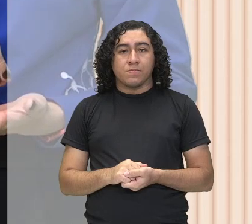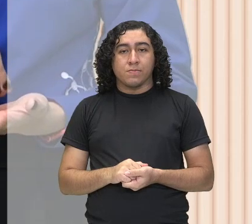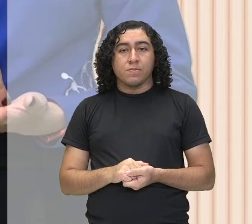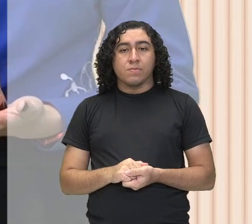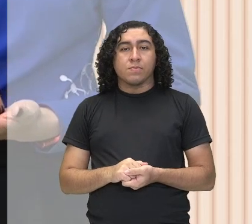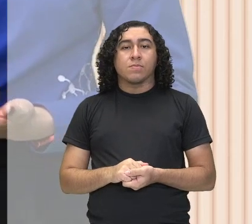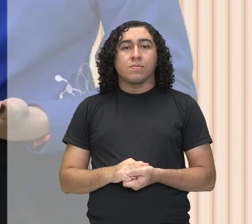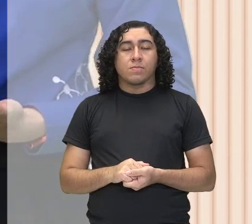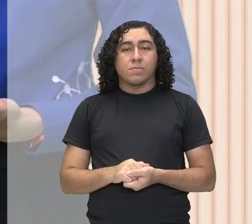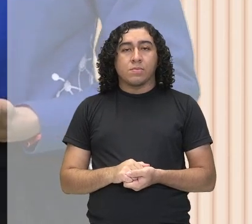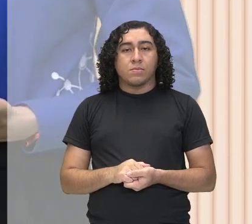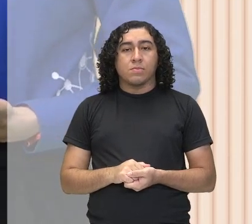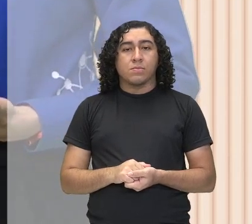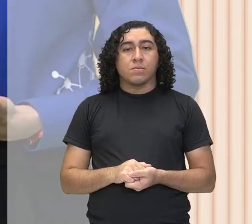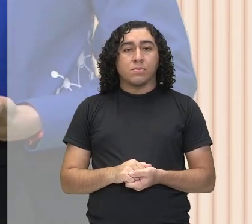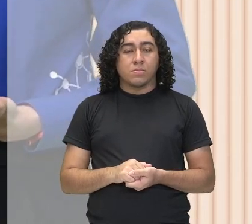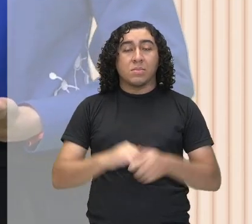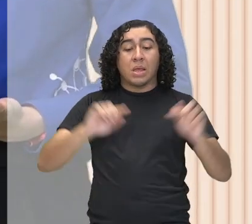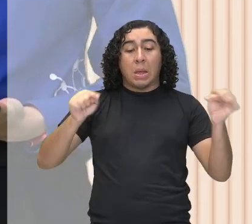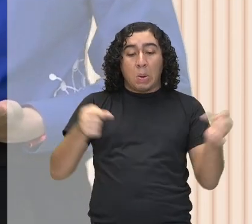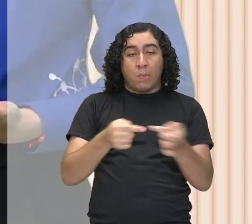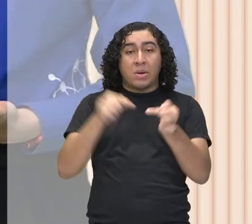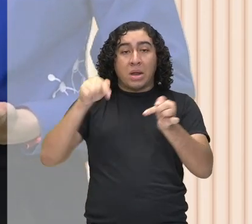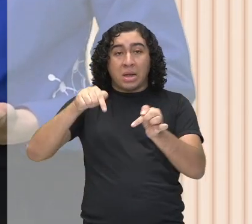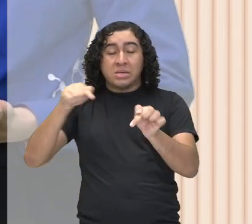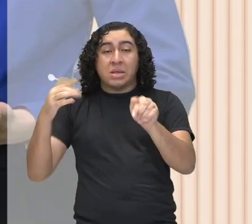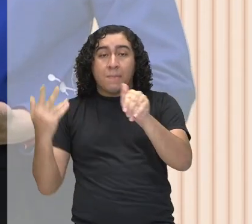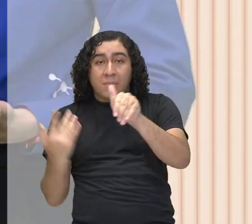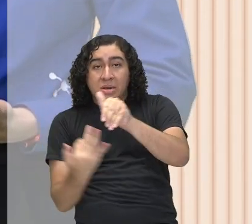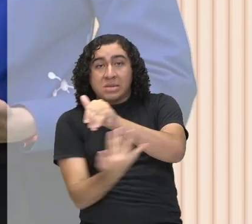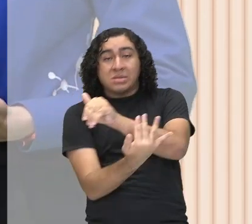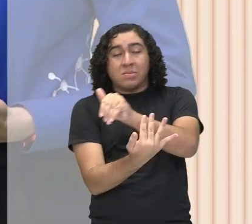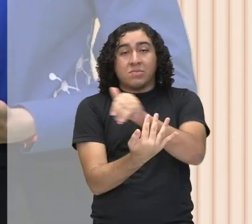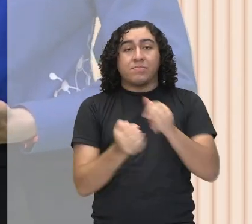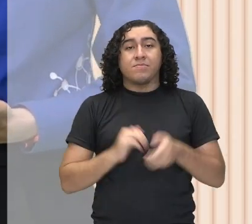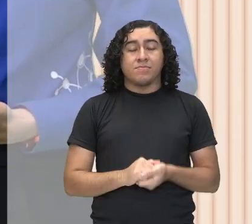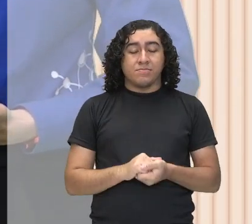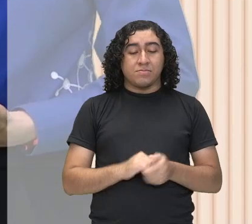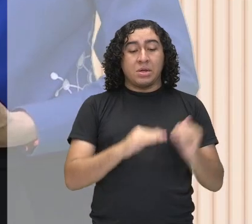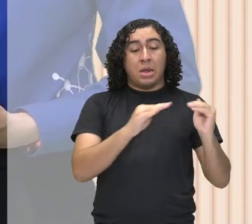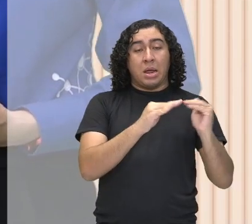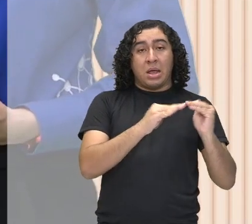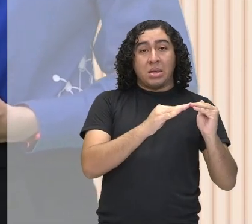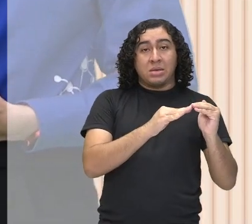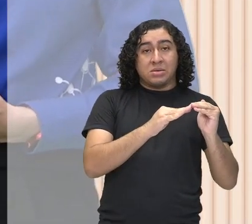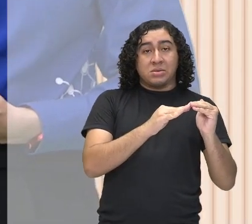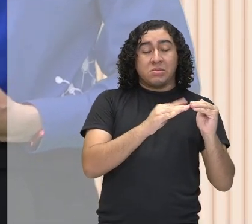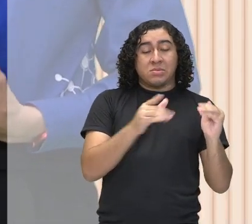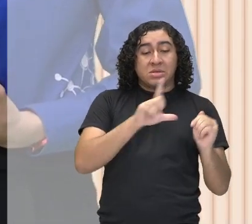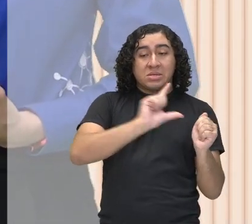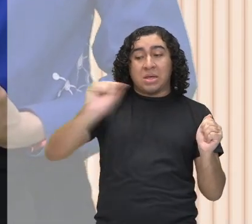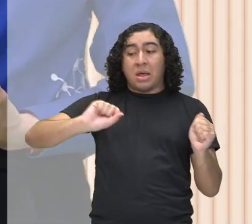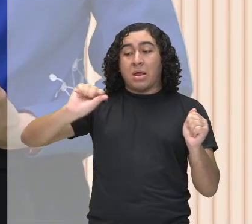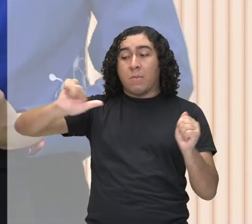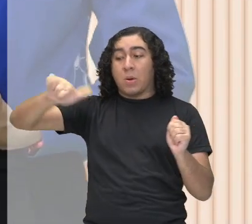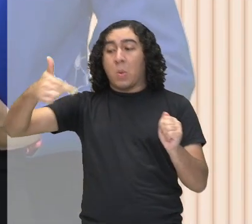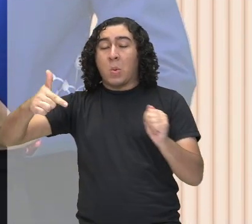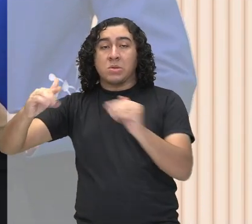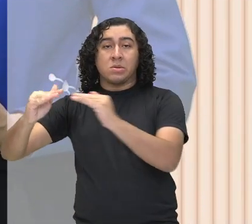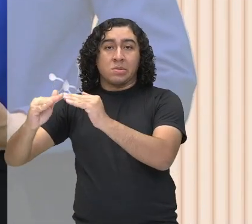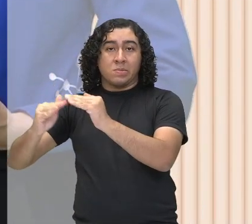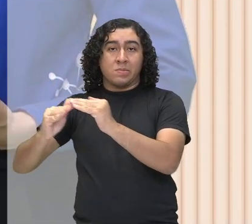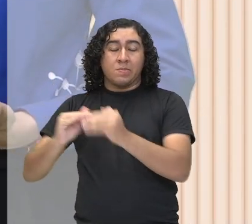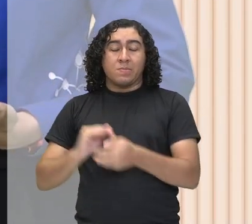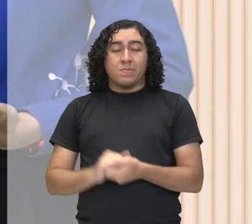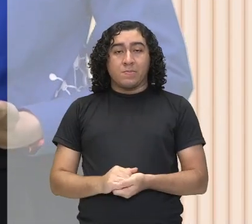por esse processo de migração, né? Eu vou me deslocar de um lugar para o outro. E